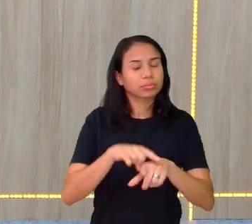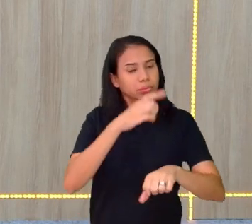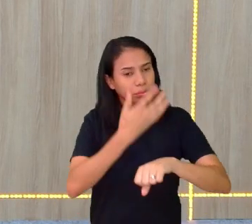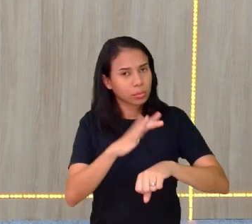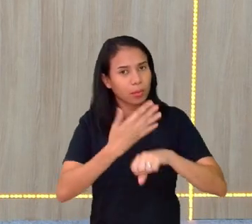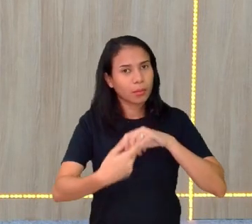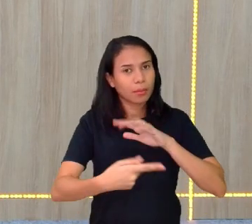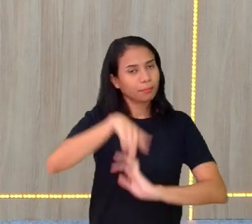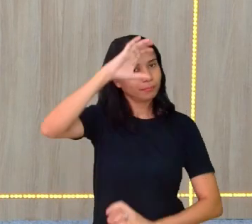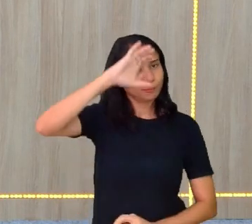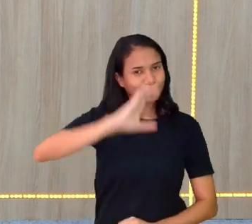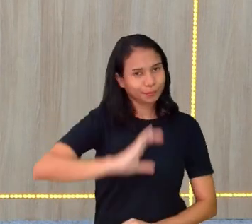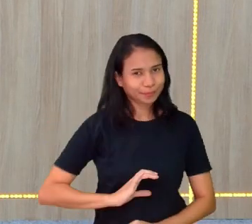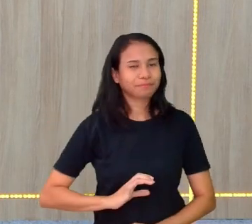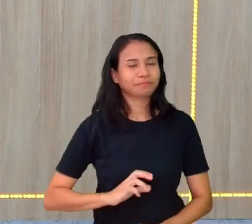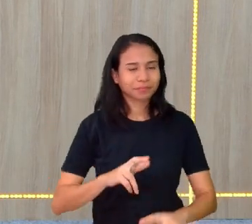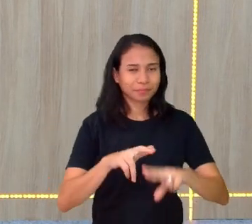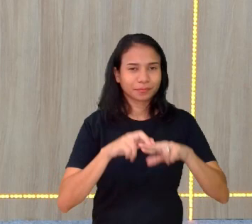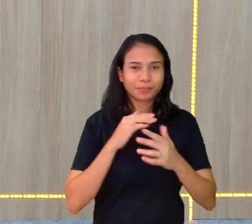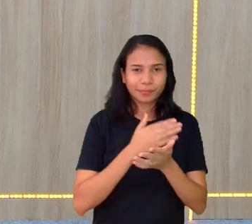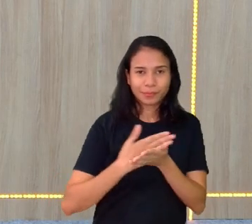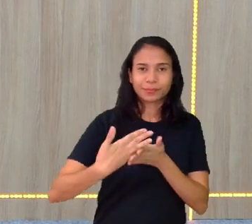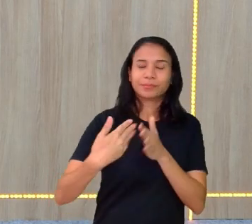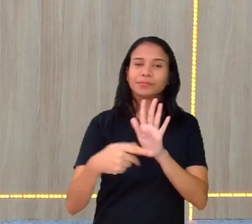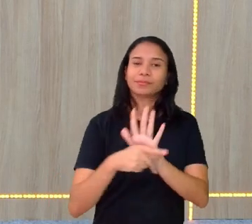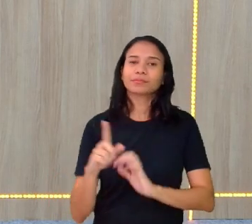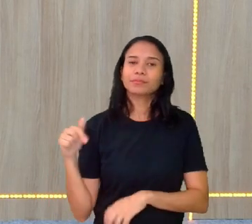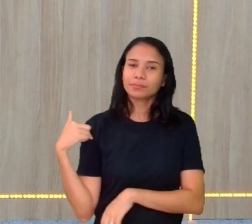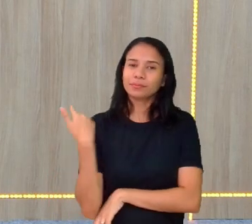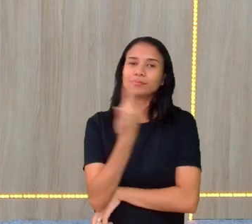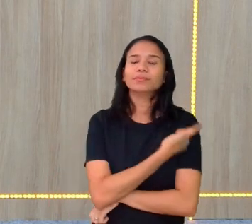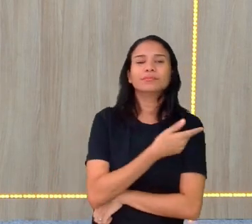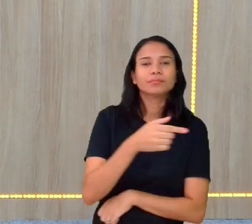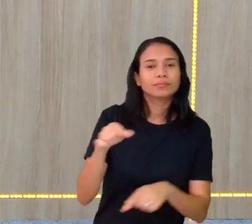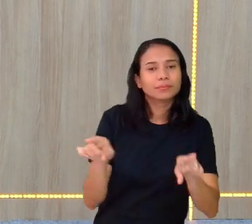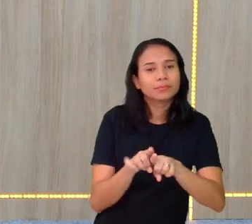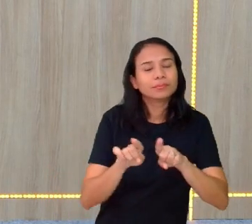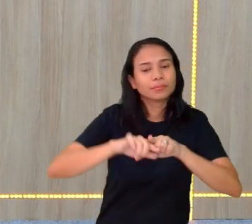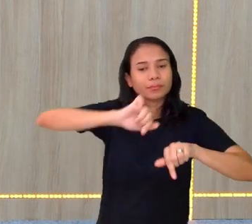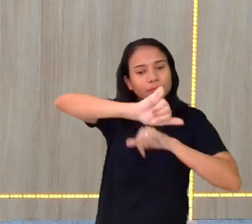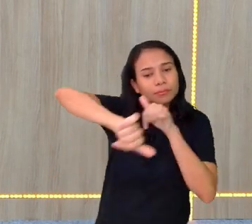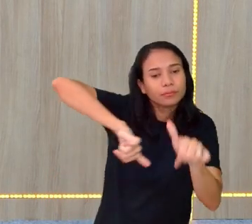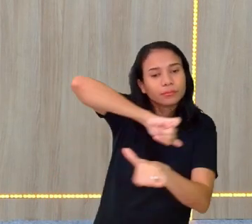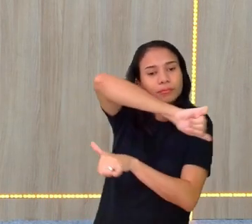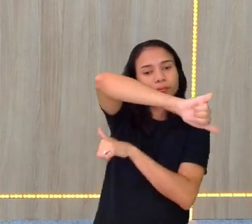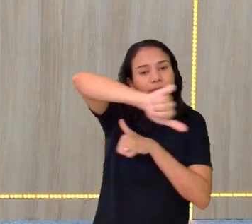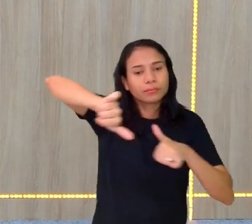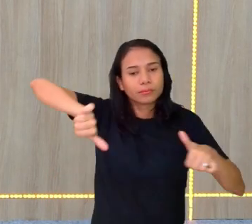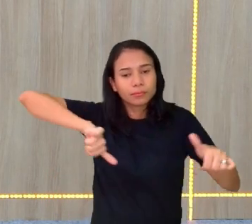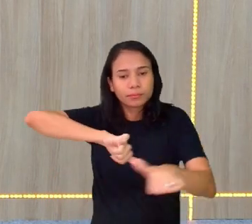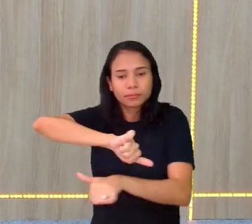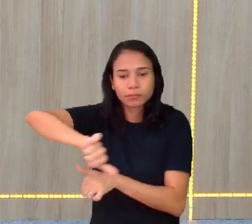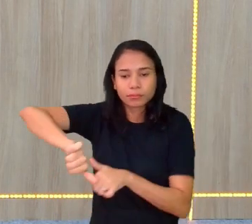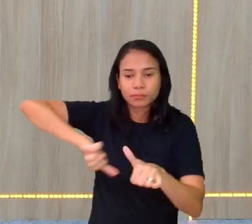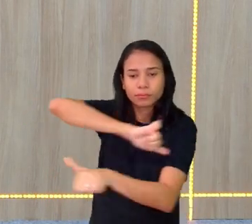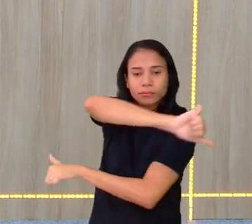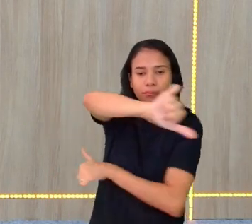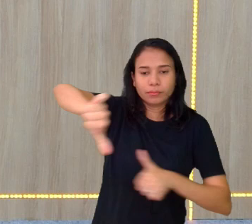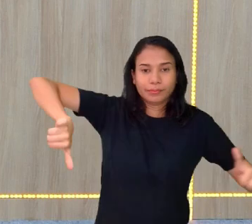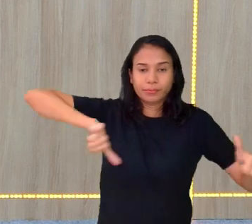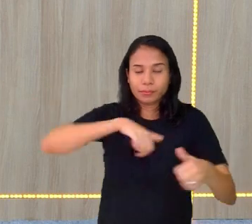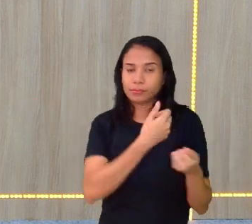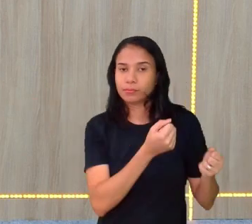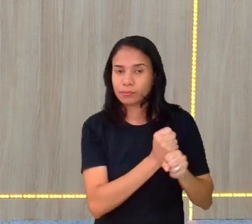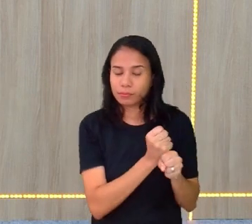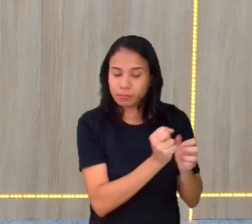nossa cidadania, né? E a partir dela é que a gente também vai transformando esses processos todos aí